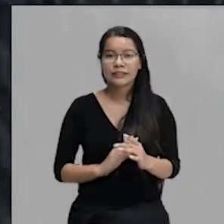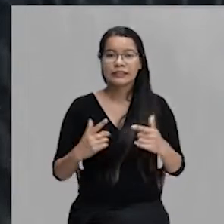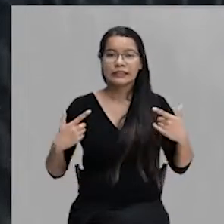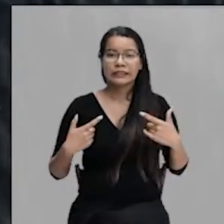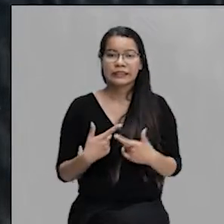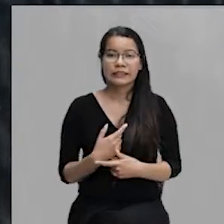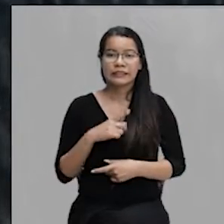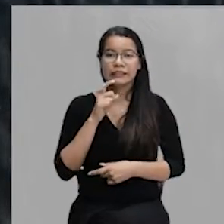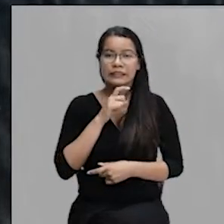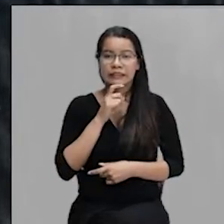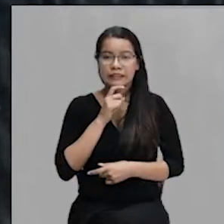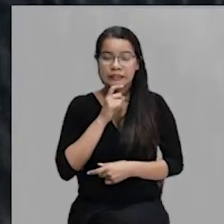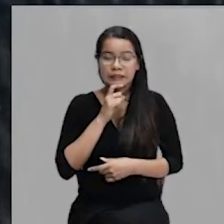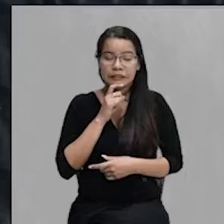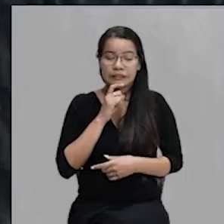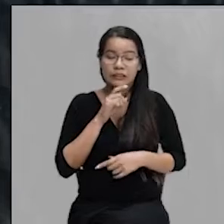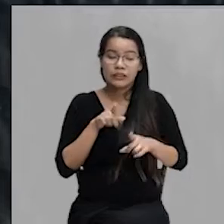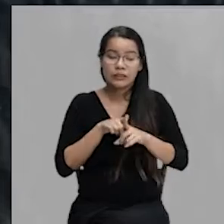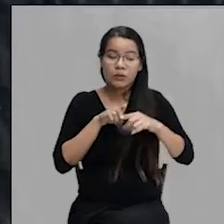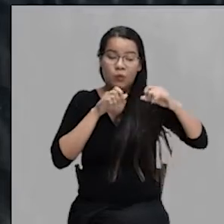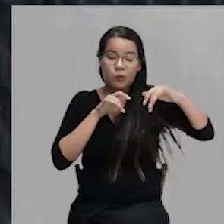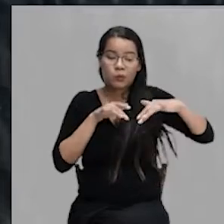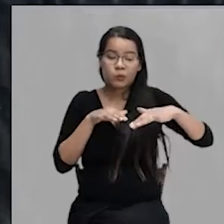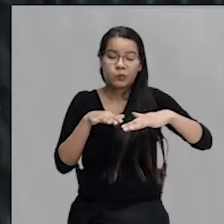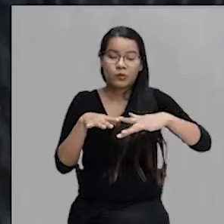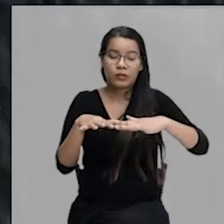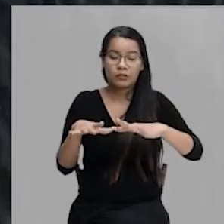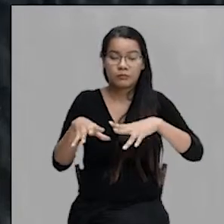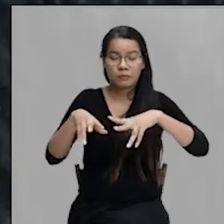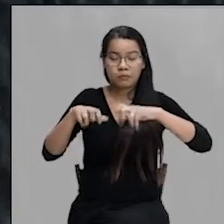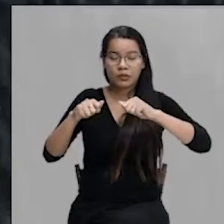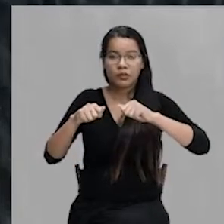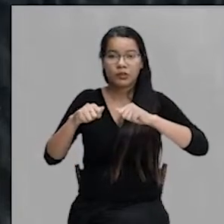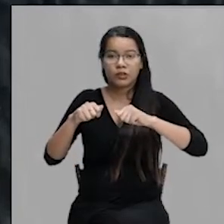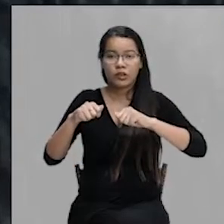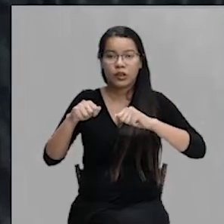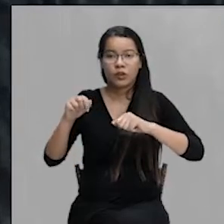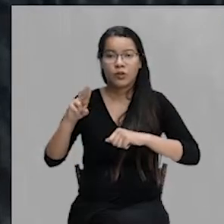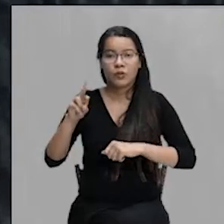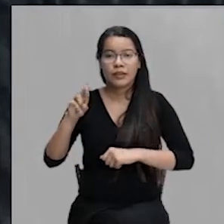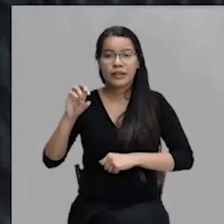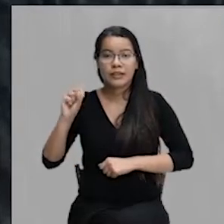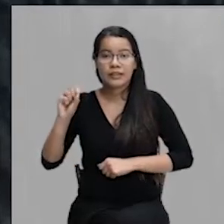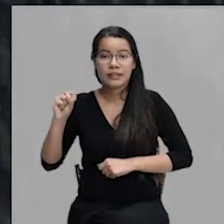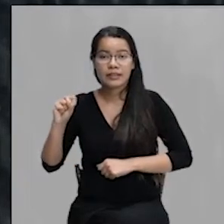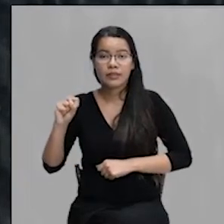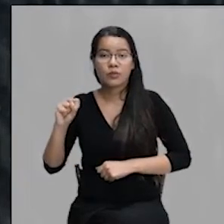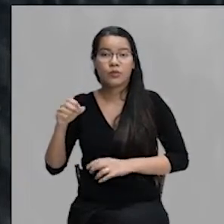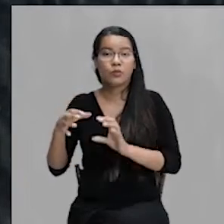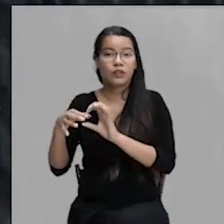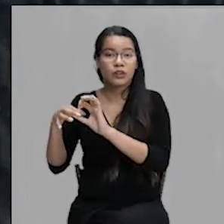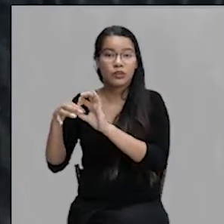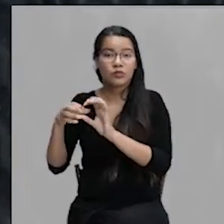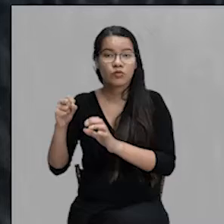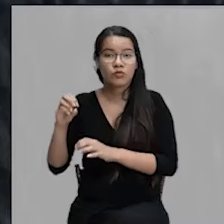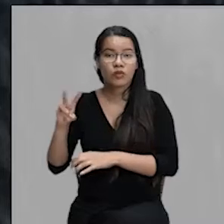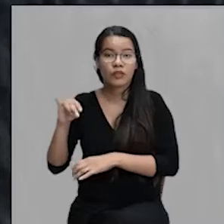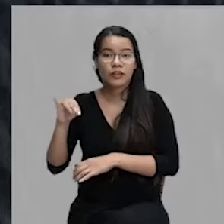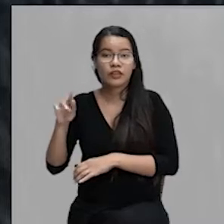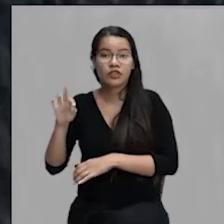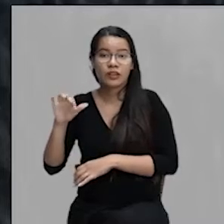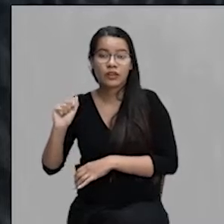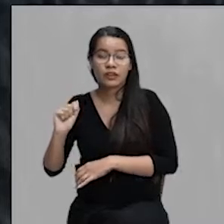a dissolução da União Soviética, também chamada de URSS. O que significa essa